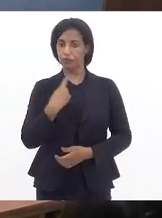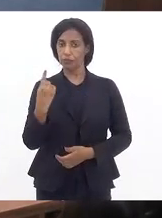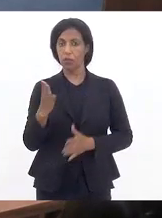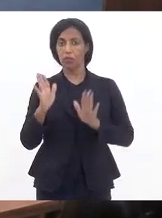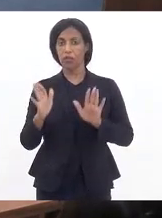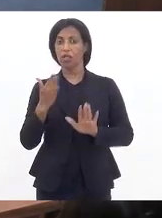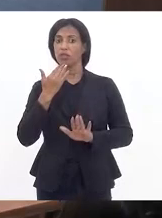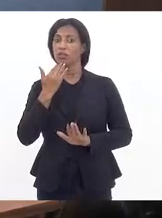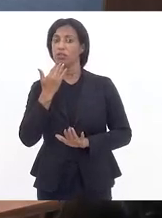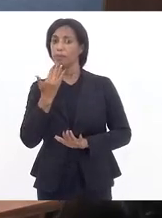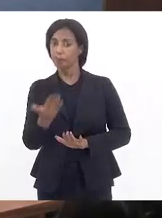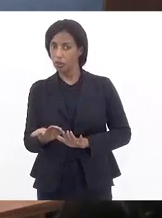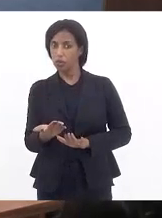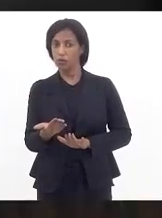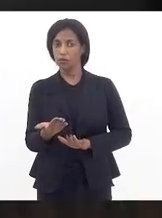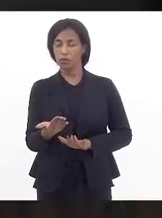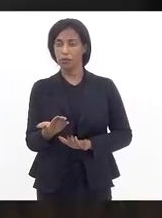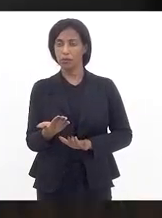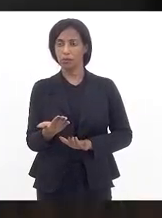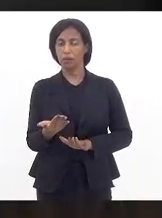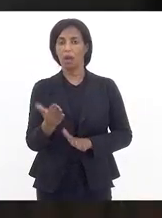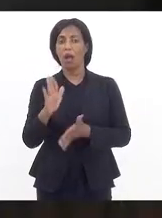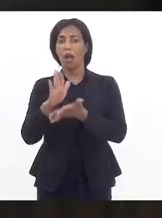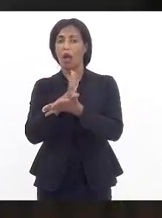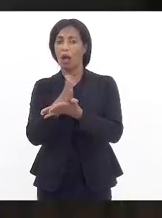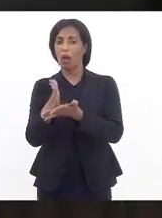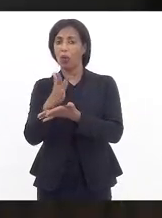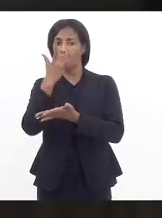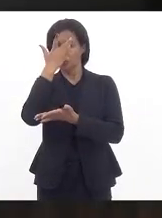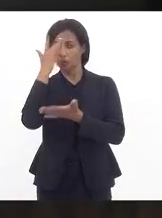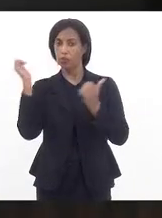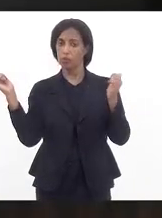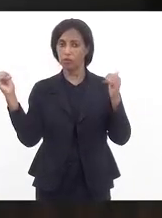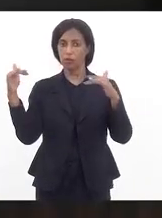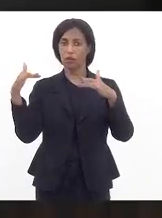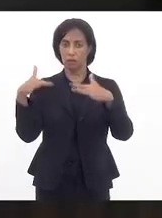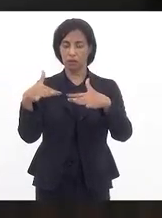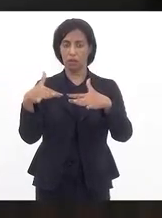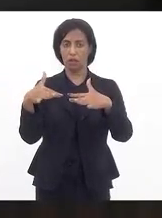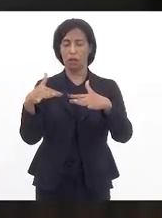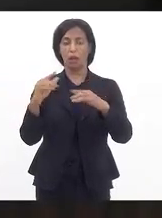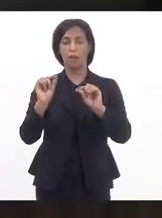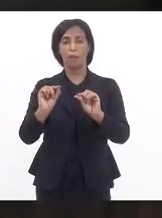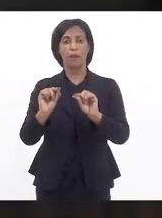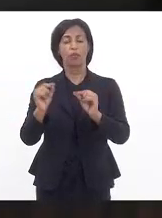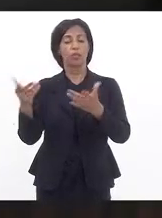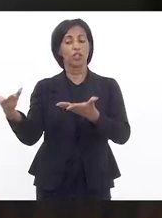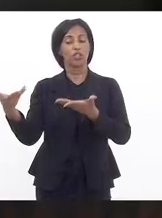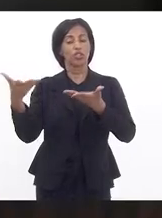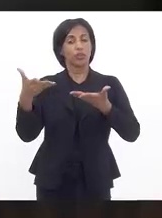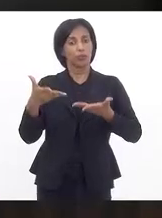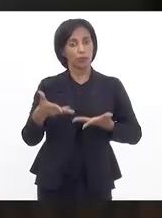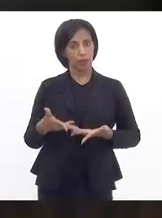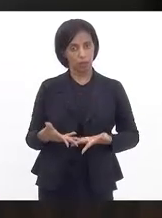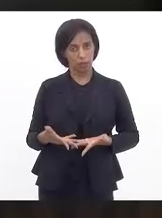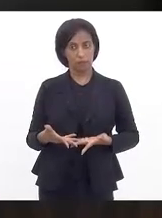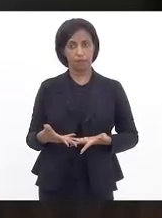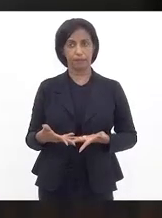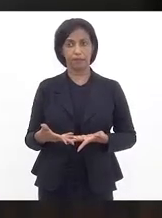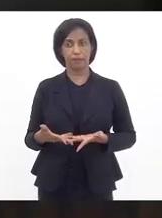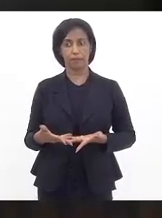havíamos pedido para que engraças i Mas algumas pessoas mas o que chegou o consenso